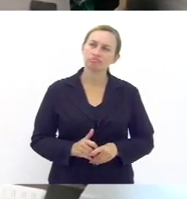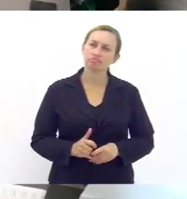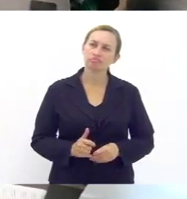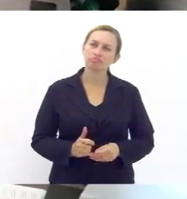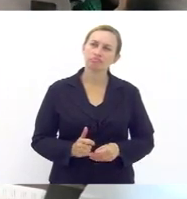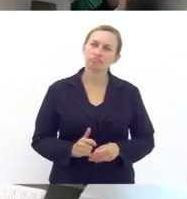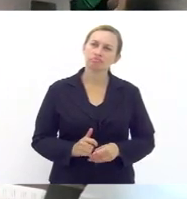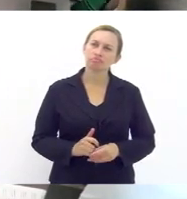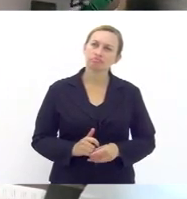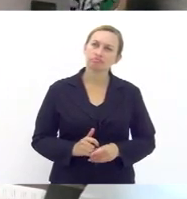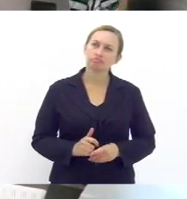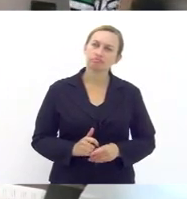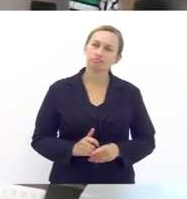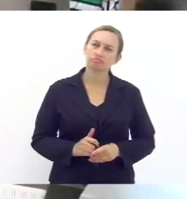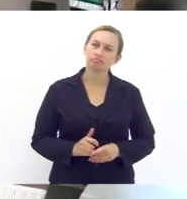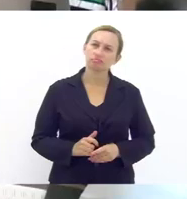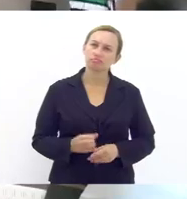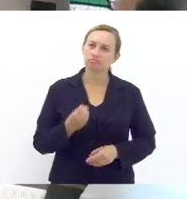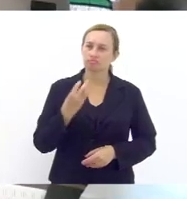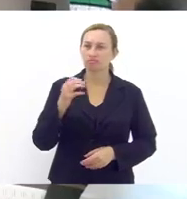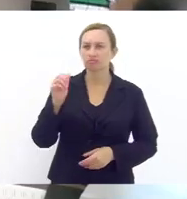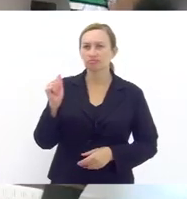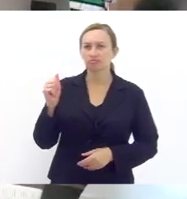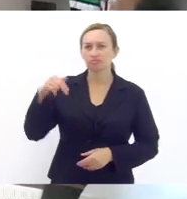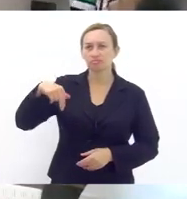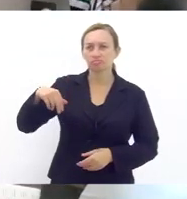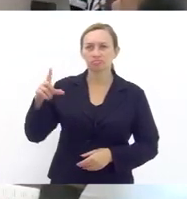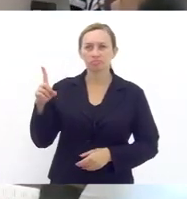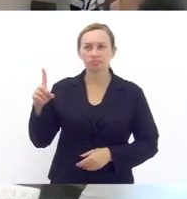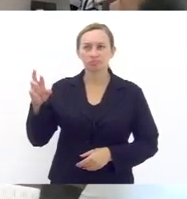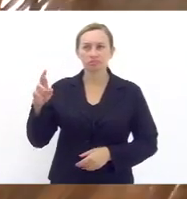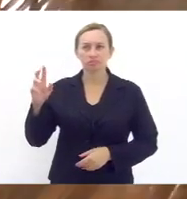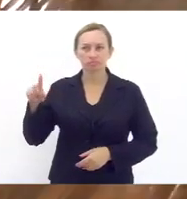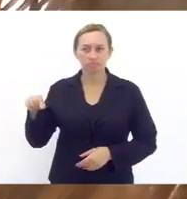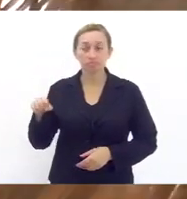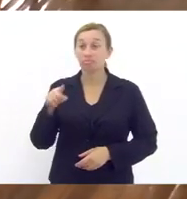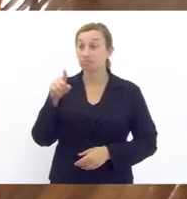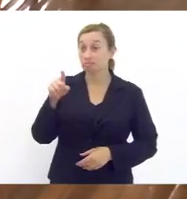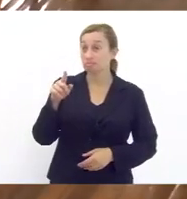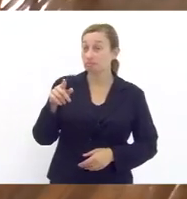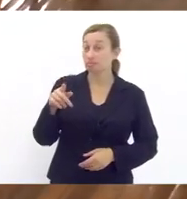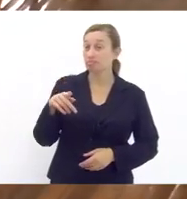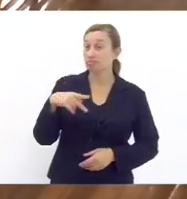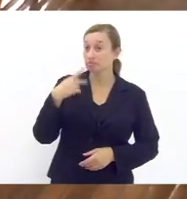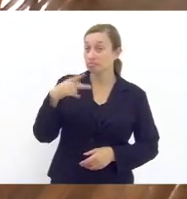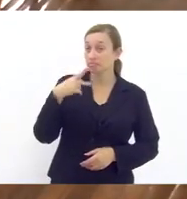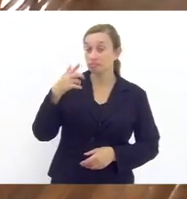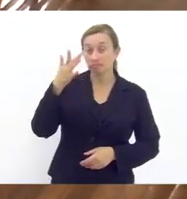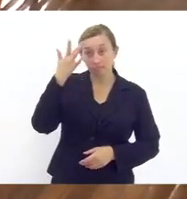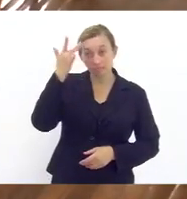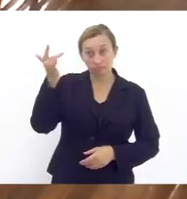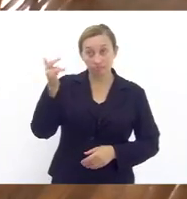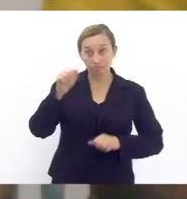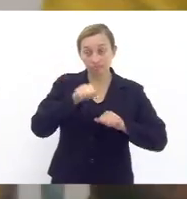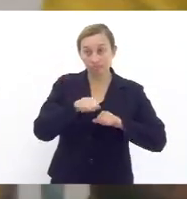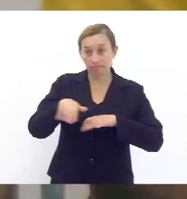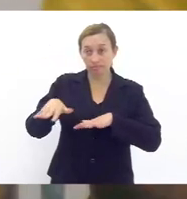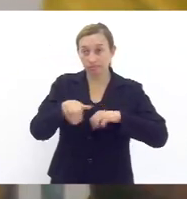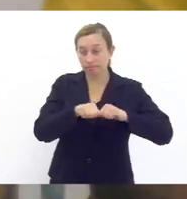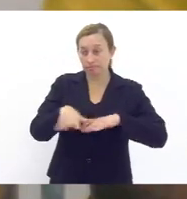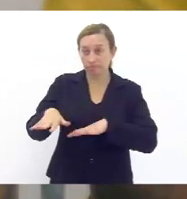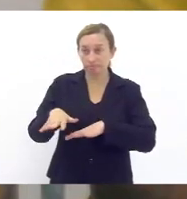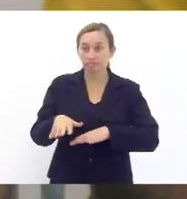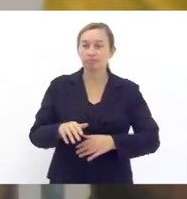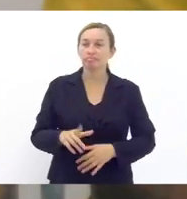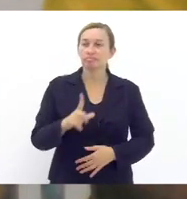bom André Esse esse é o seu discurso para amanhã na margem deixa eu te dizer